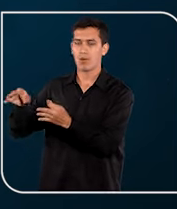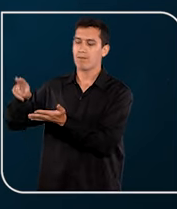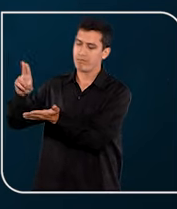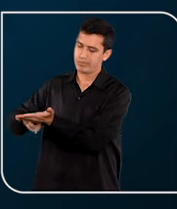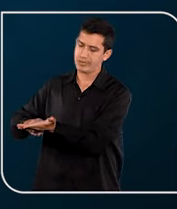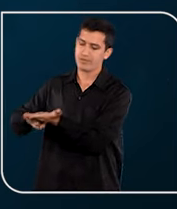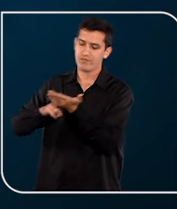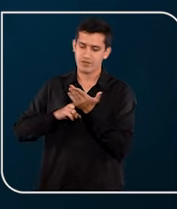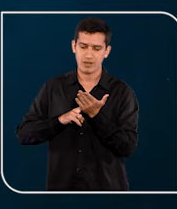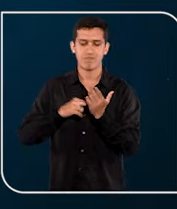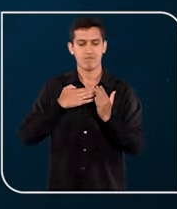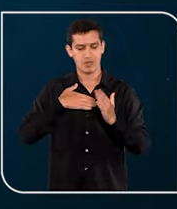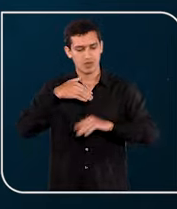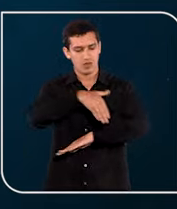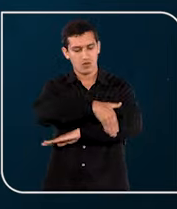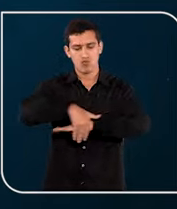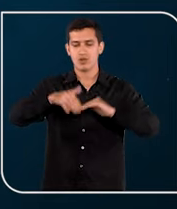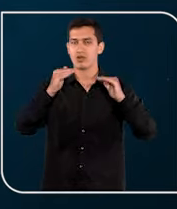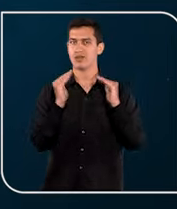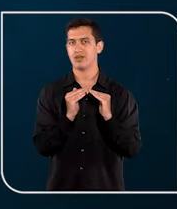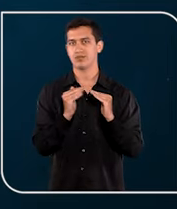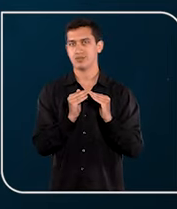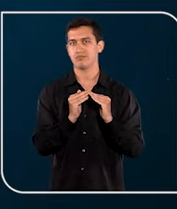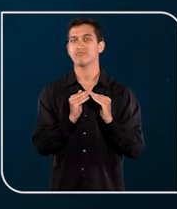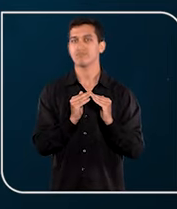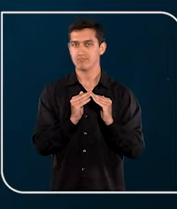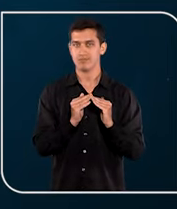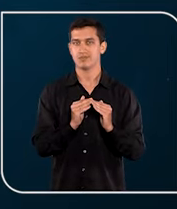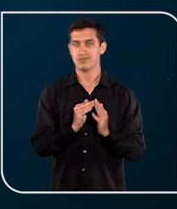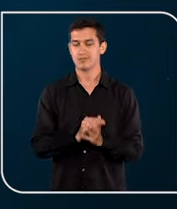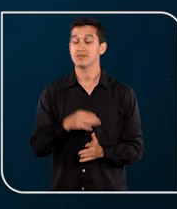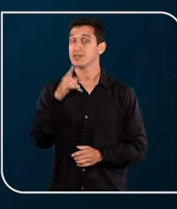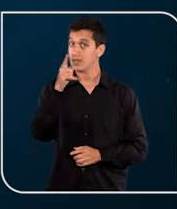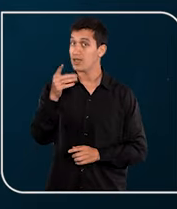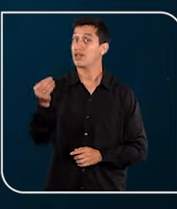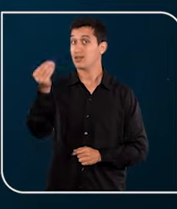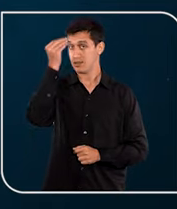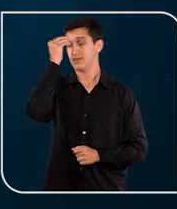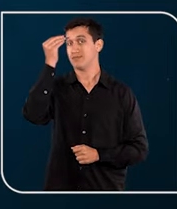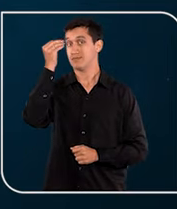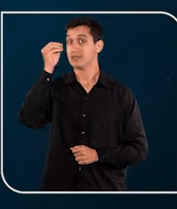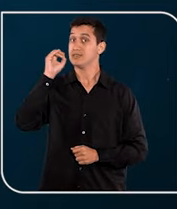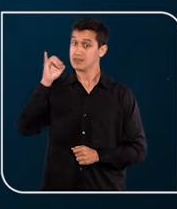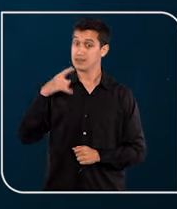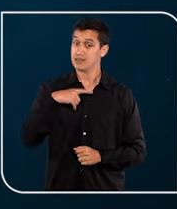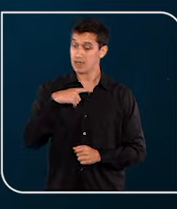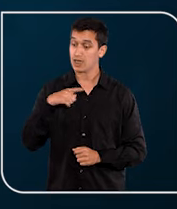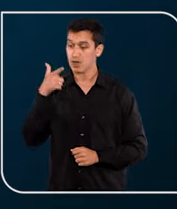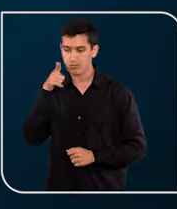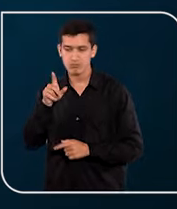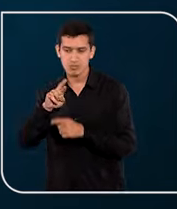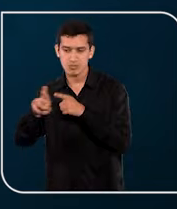correios para o endereço do consumidor. E não tem conversa. E guarda essa.